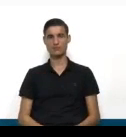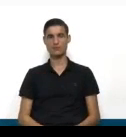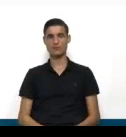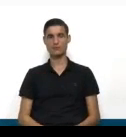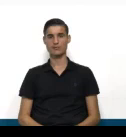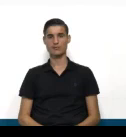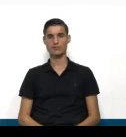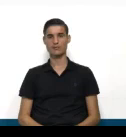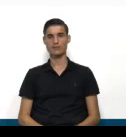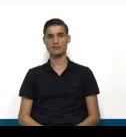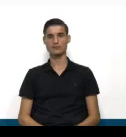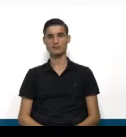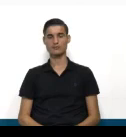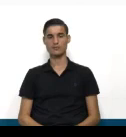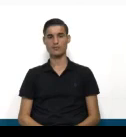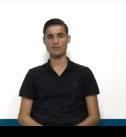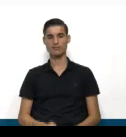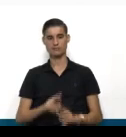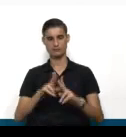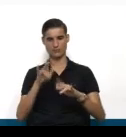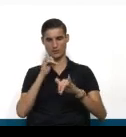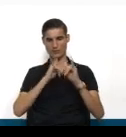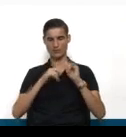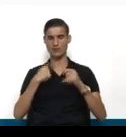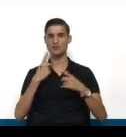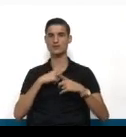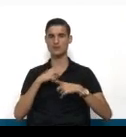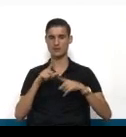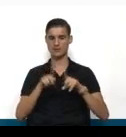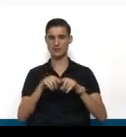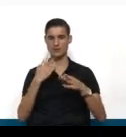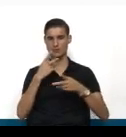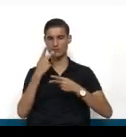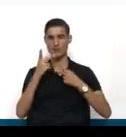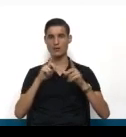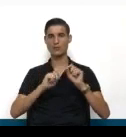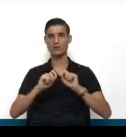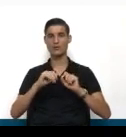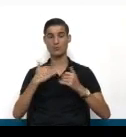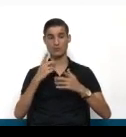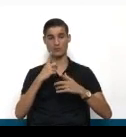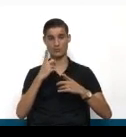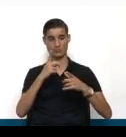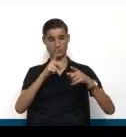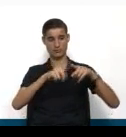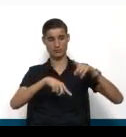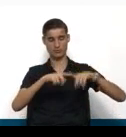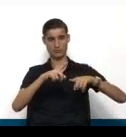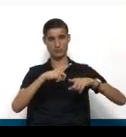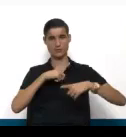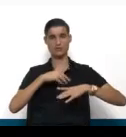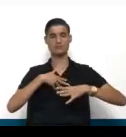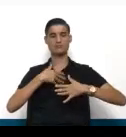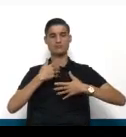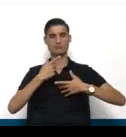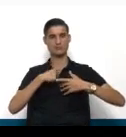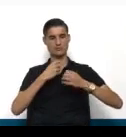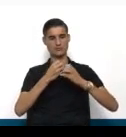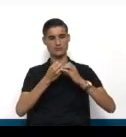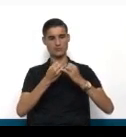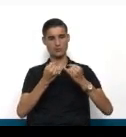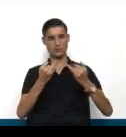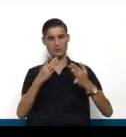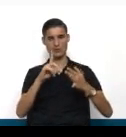Opa, voltando, tá? Uma outra informação que nós temos quando a gente está falando é que uma função que satisfaz a equação